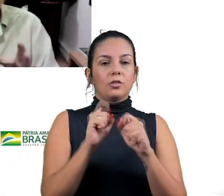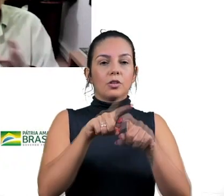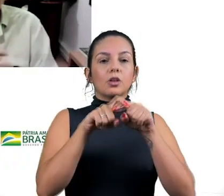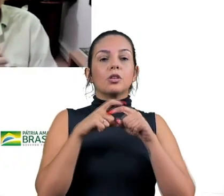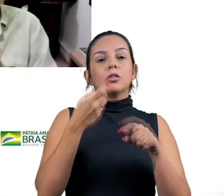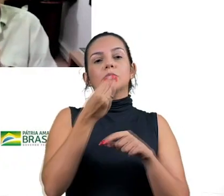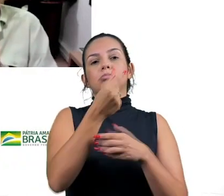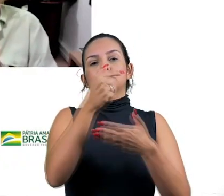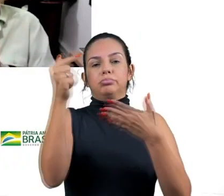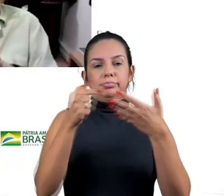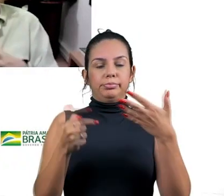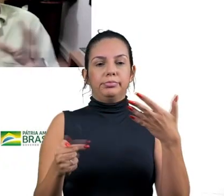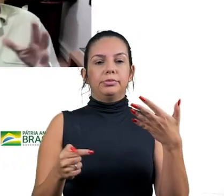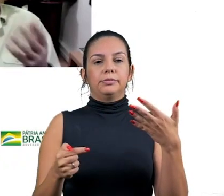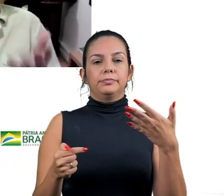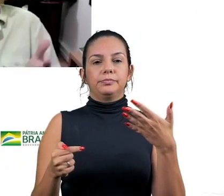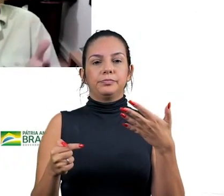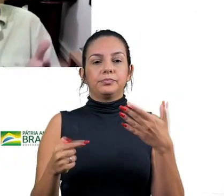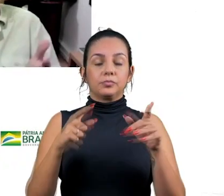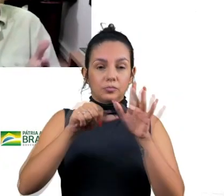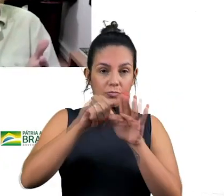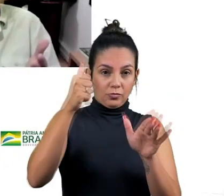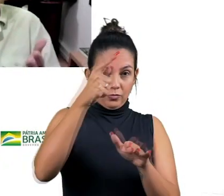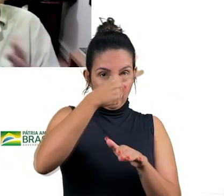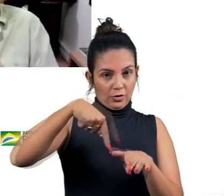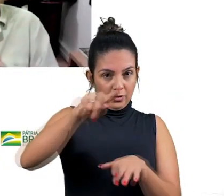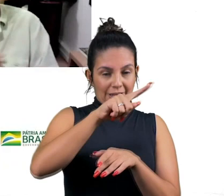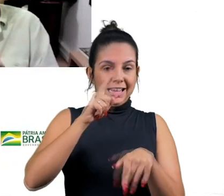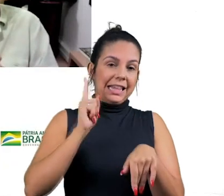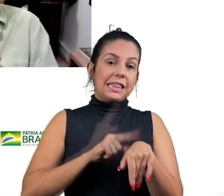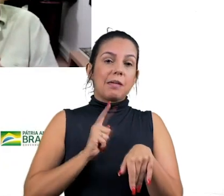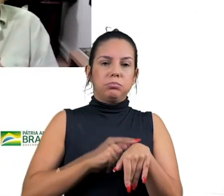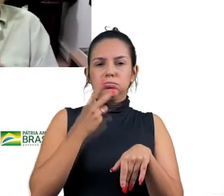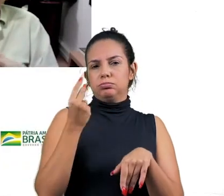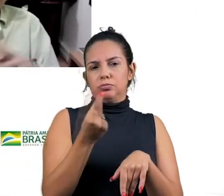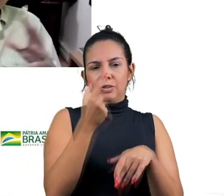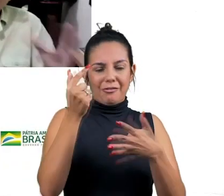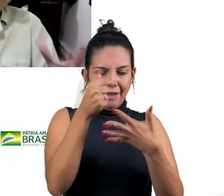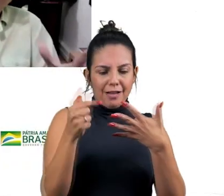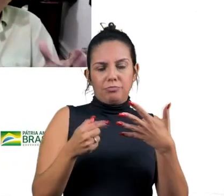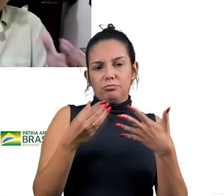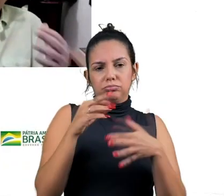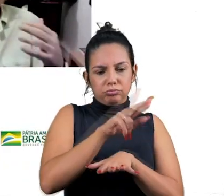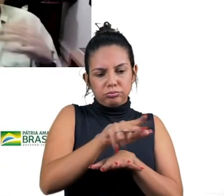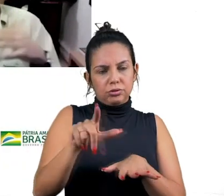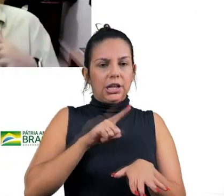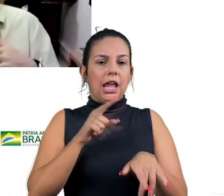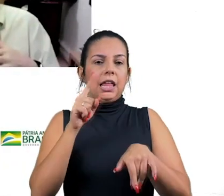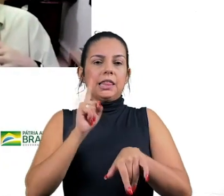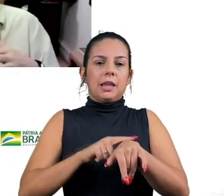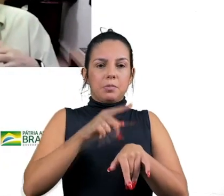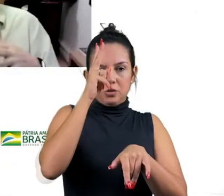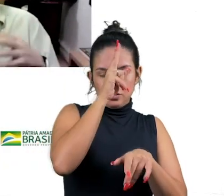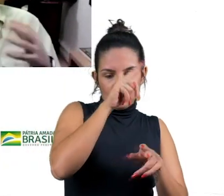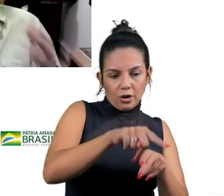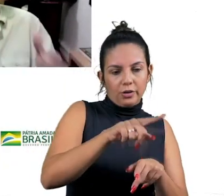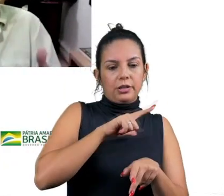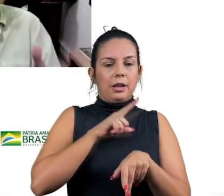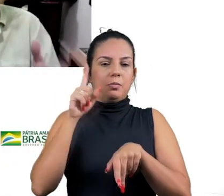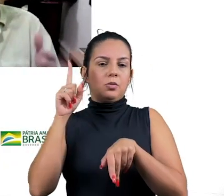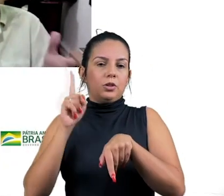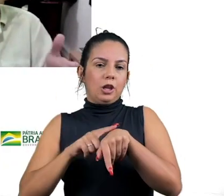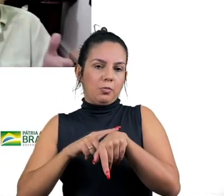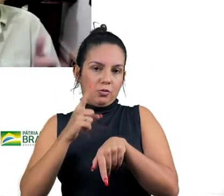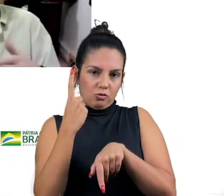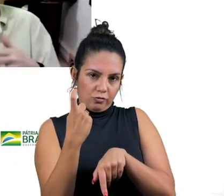de várias questões, né? Primeiro, porque são vários os tempos, né? Você tem o tempo histórico, você tem o tempo individual, você